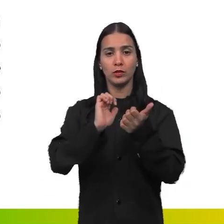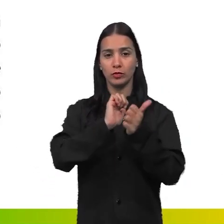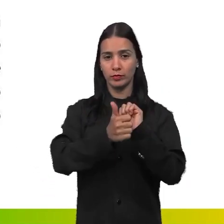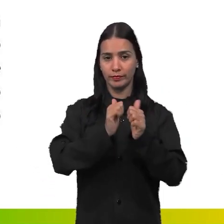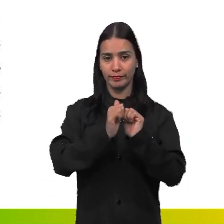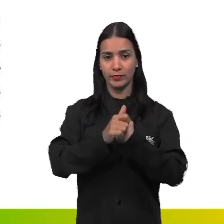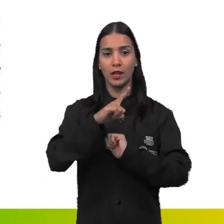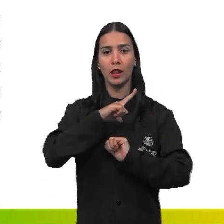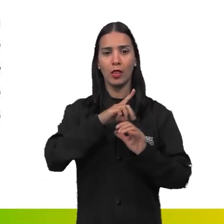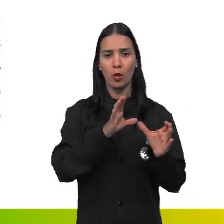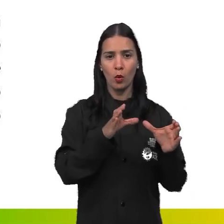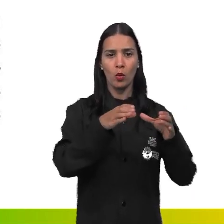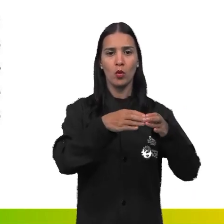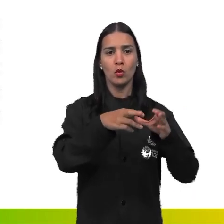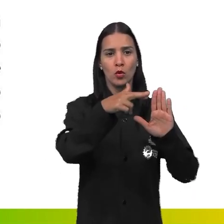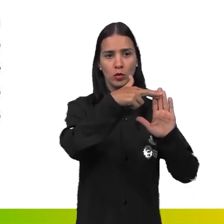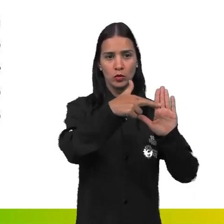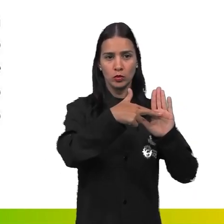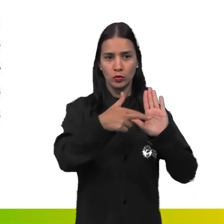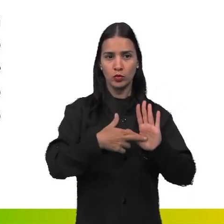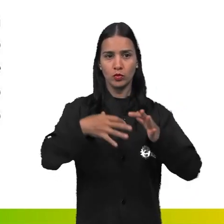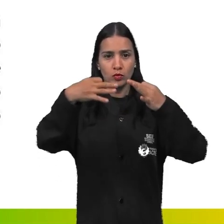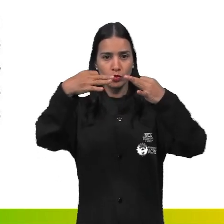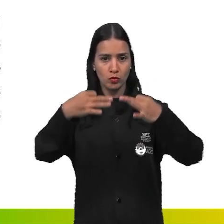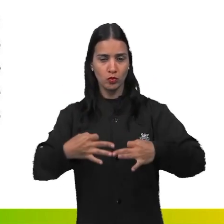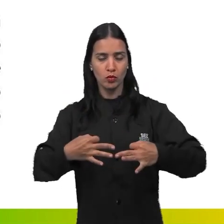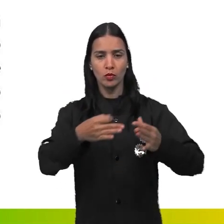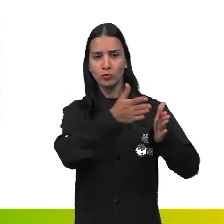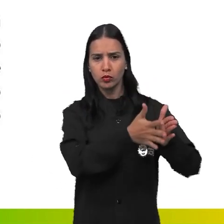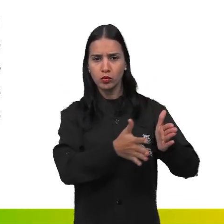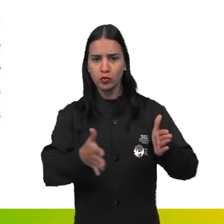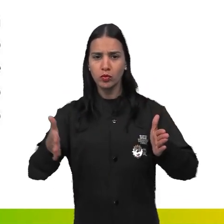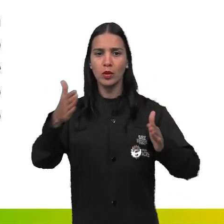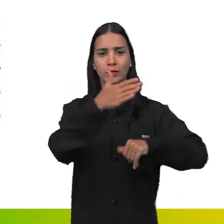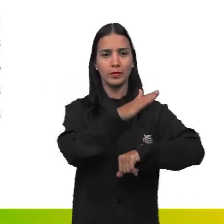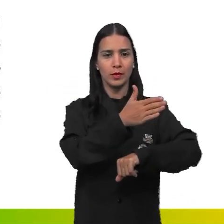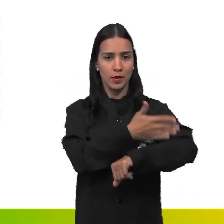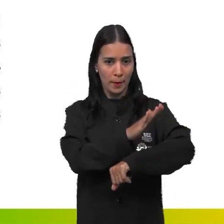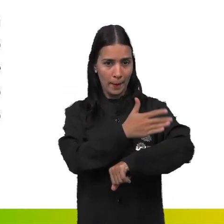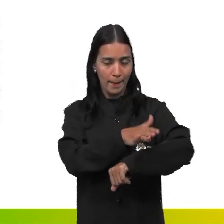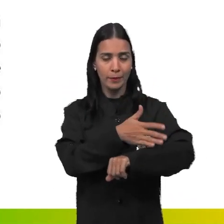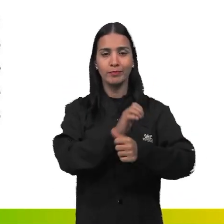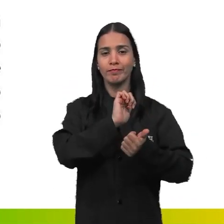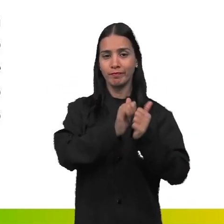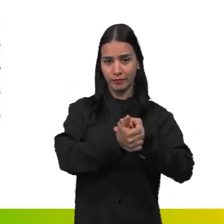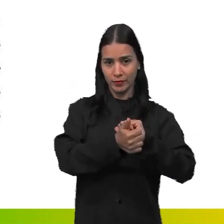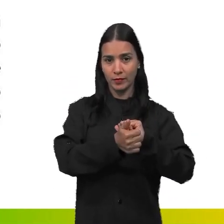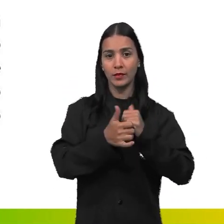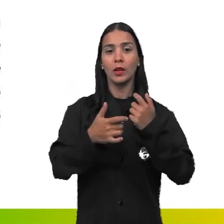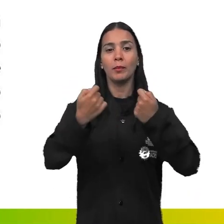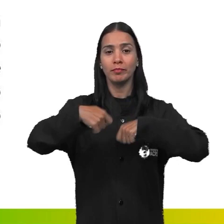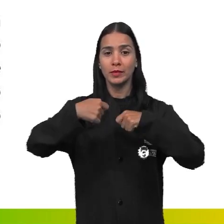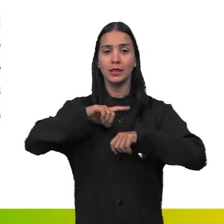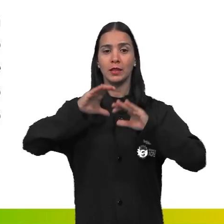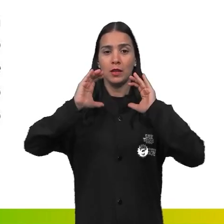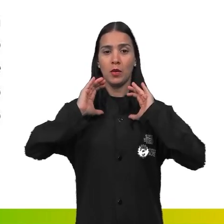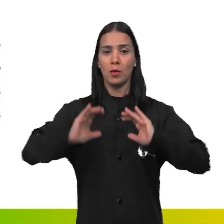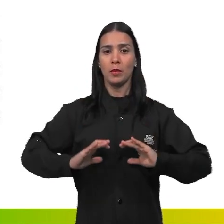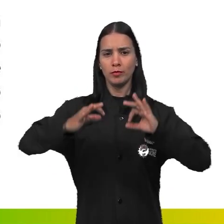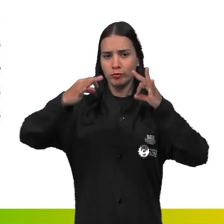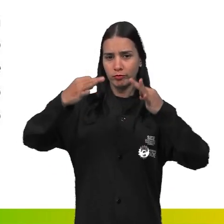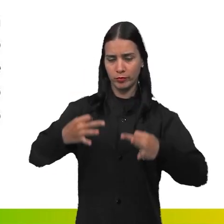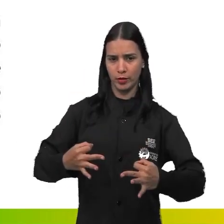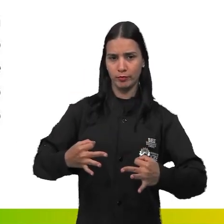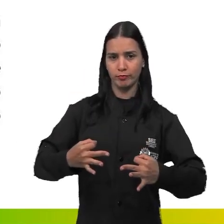comportamentos corretos e justos durante a prática esportiva. Então, seriam os comportamentos corretos durante a prática esportiva. Essa